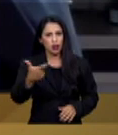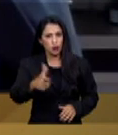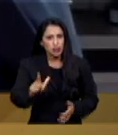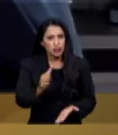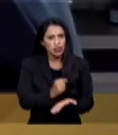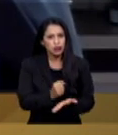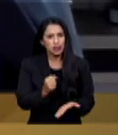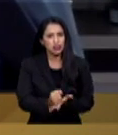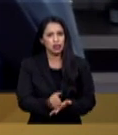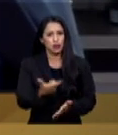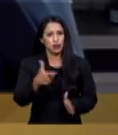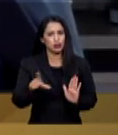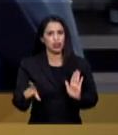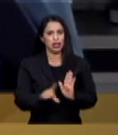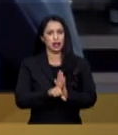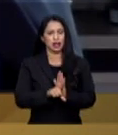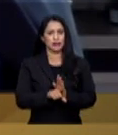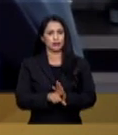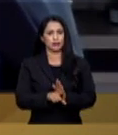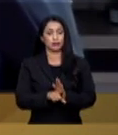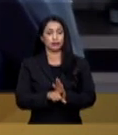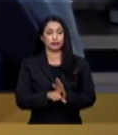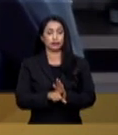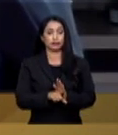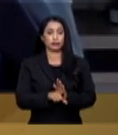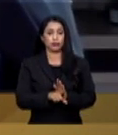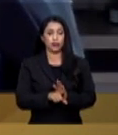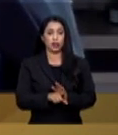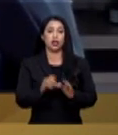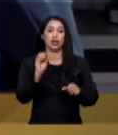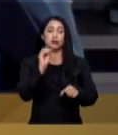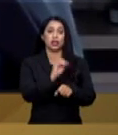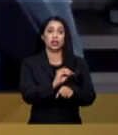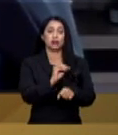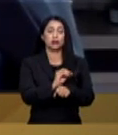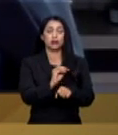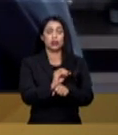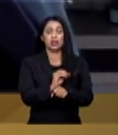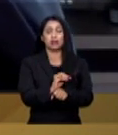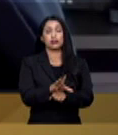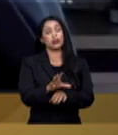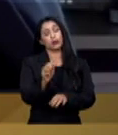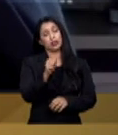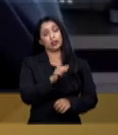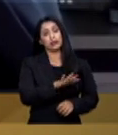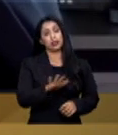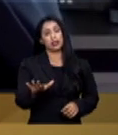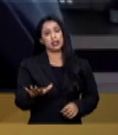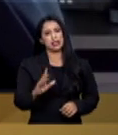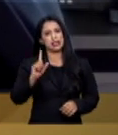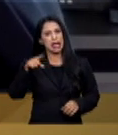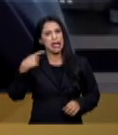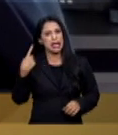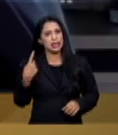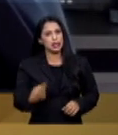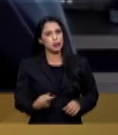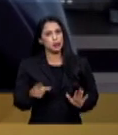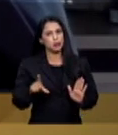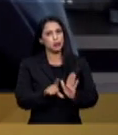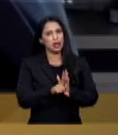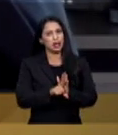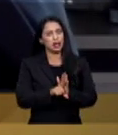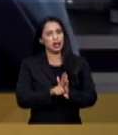lei específica para o instituto, para a instituição socioeducativa. E depois veio uma lei